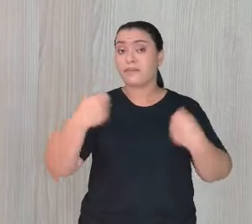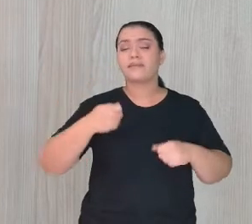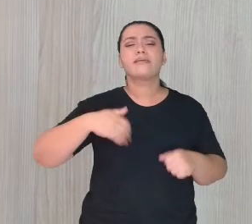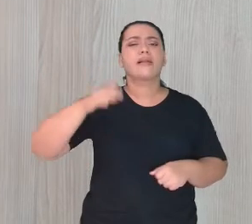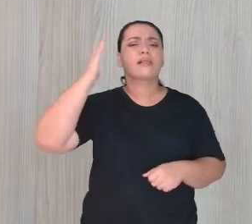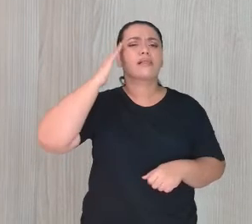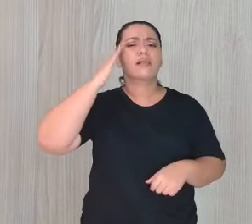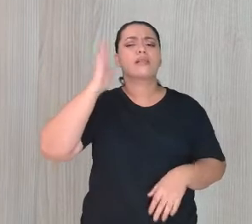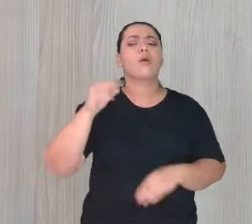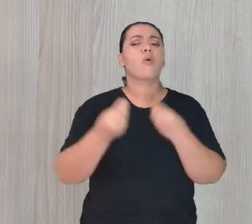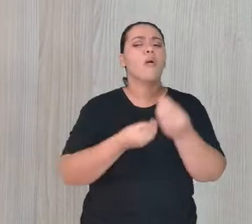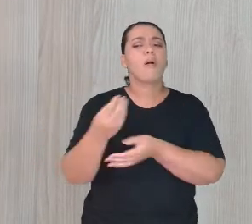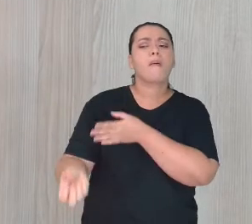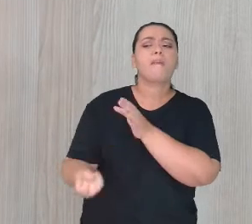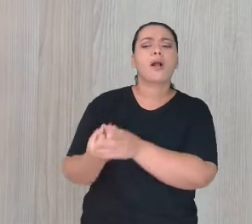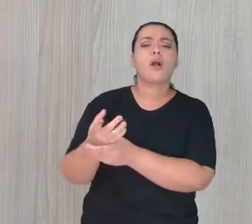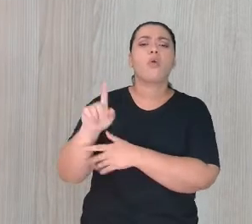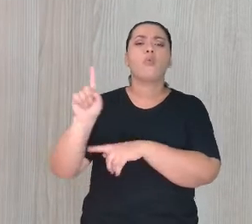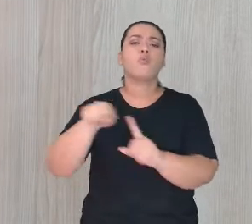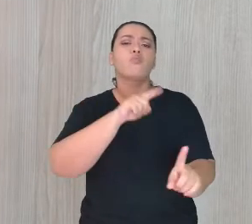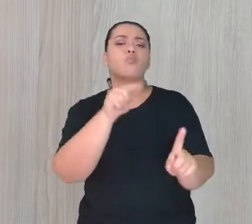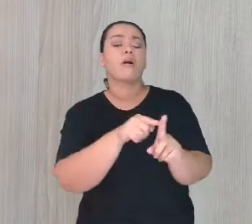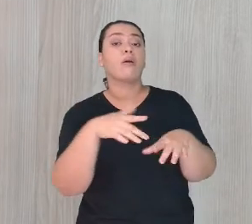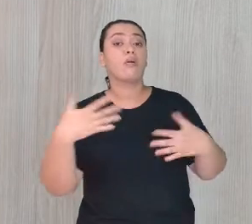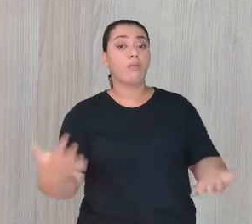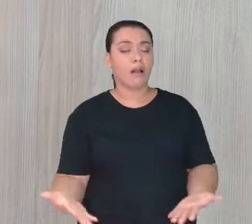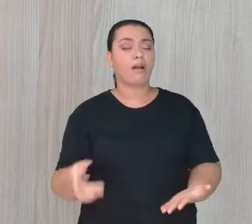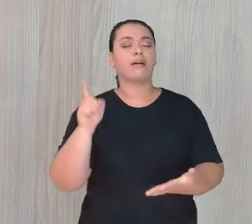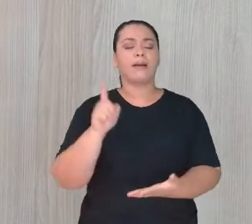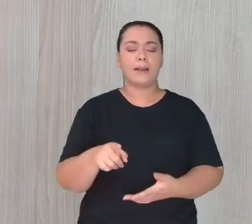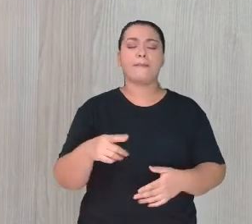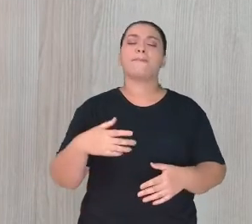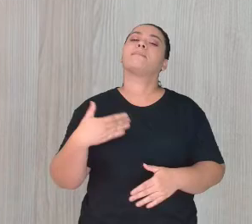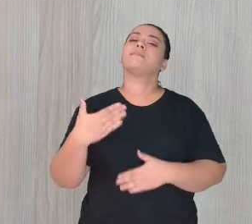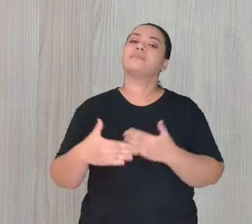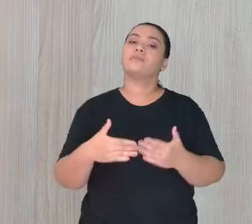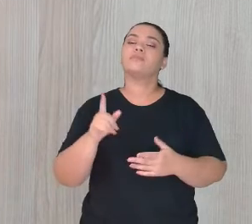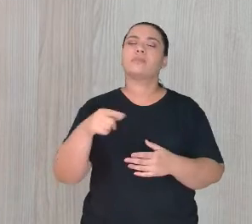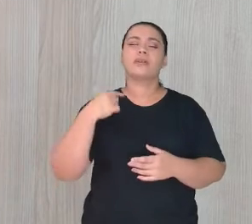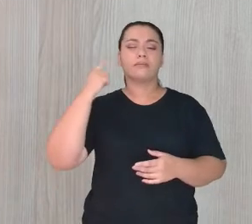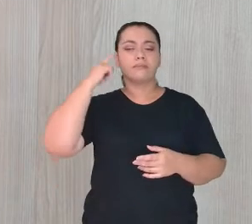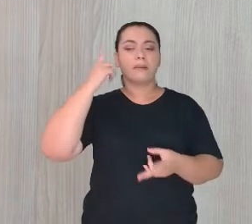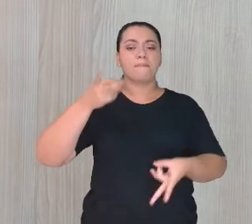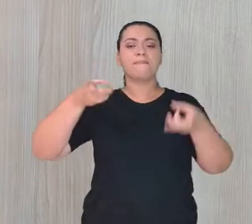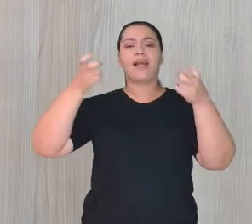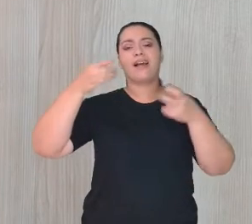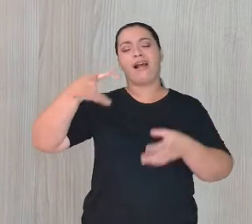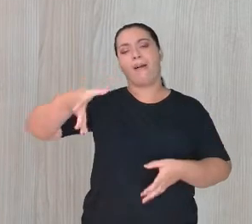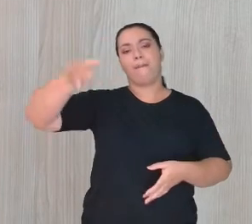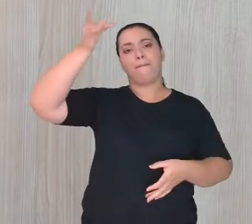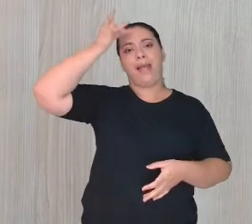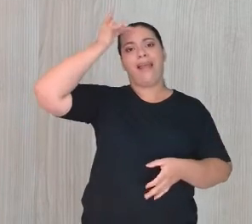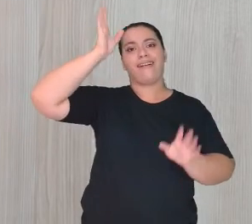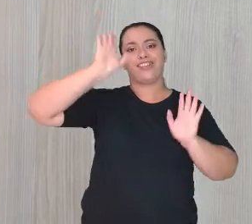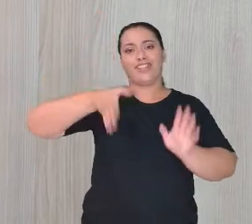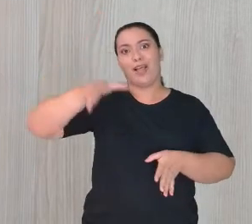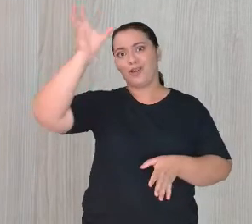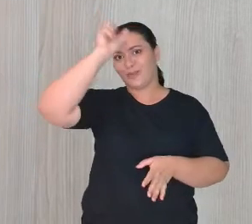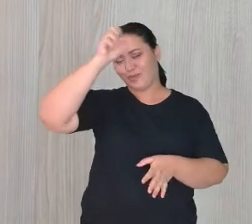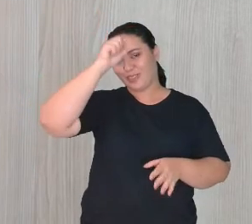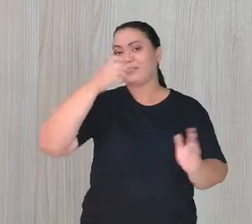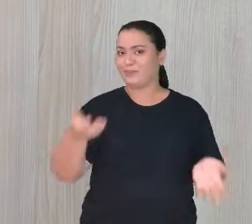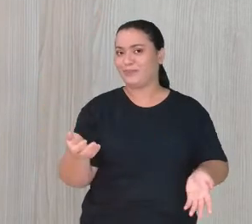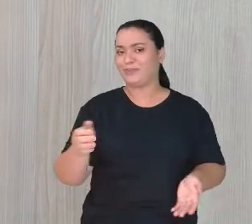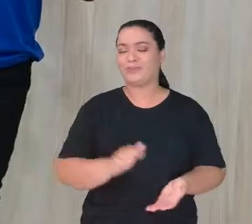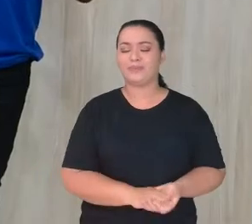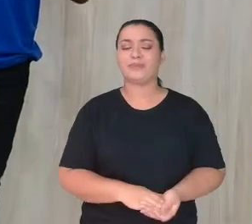onde veio e para que serve, as coisas ficam mais intuitivas na sua memória. Eu lembro, professor, posso falar, né, professor?